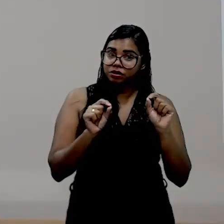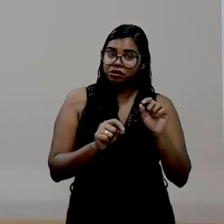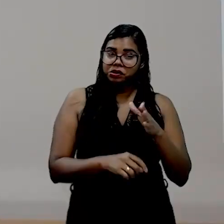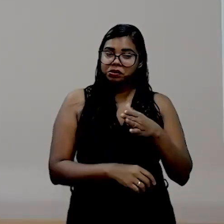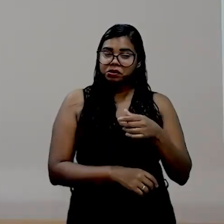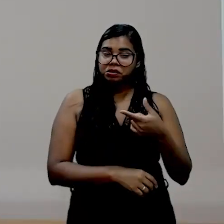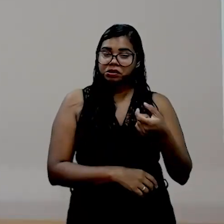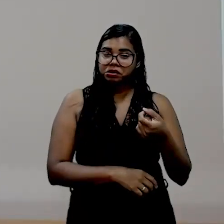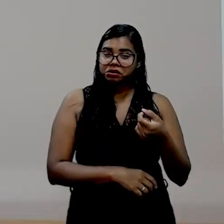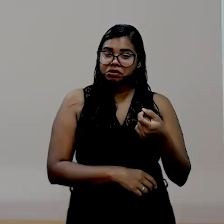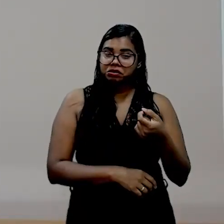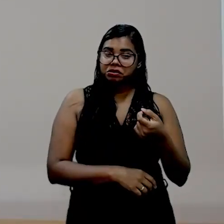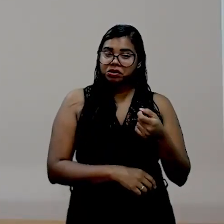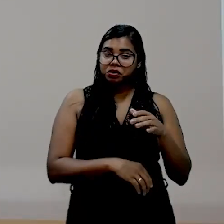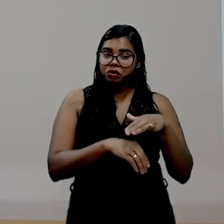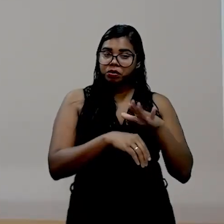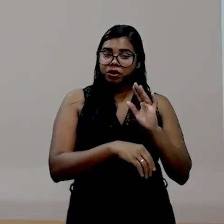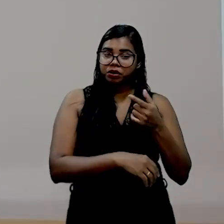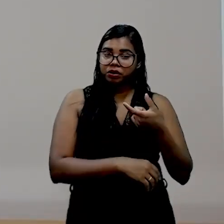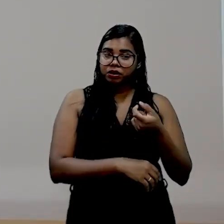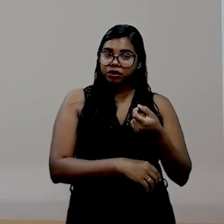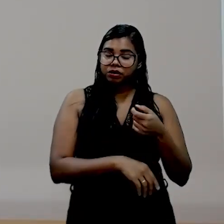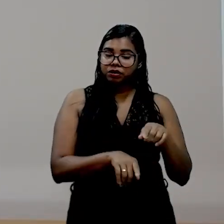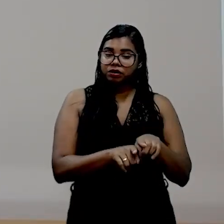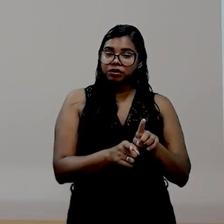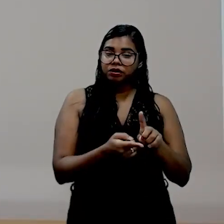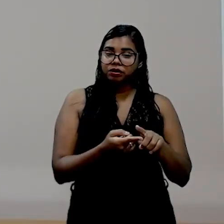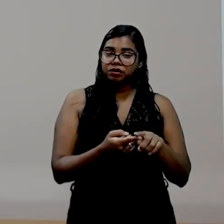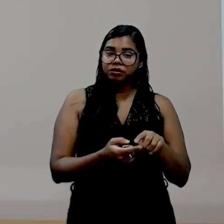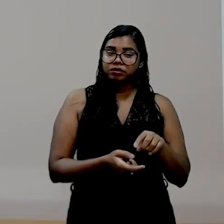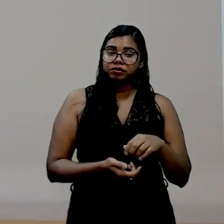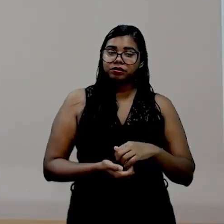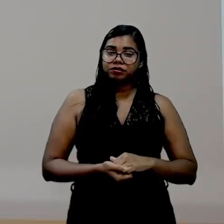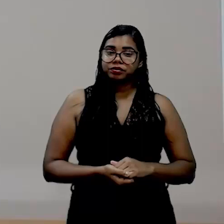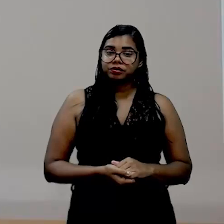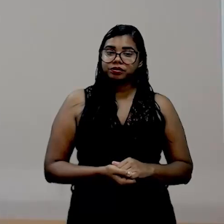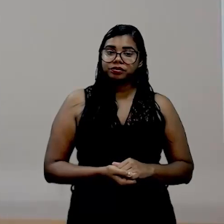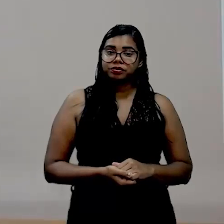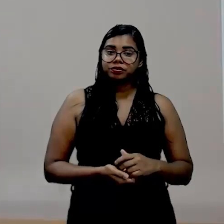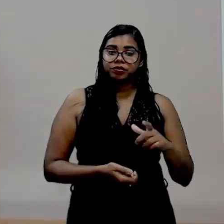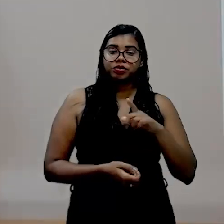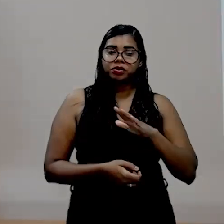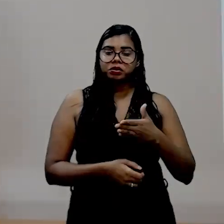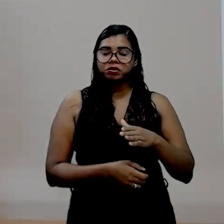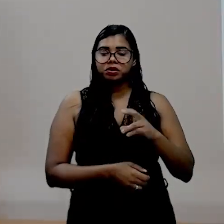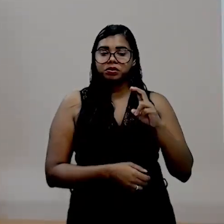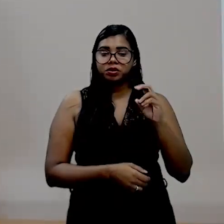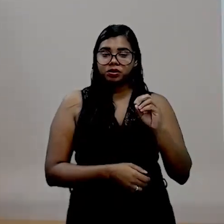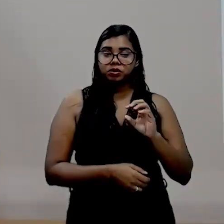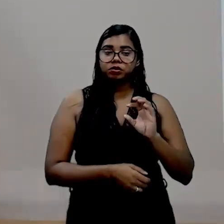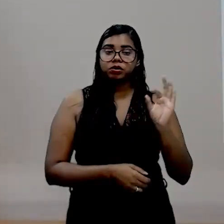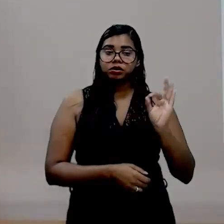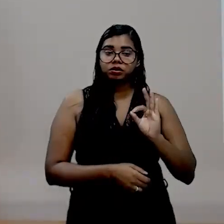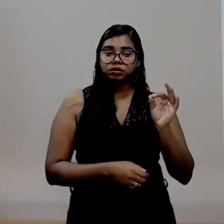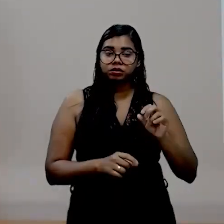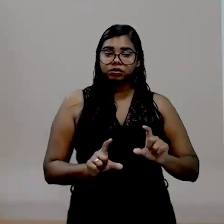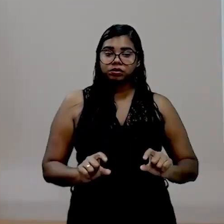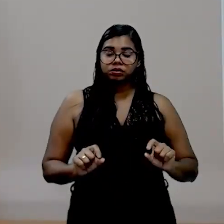ó, maior que 20, tá? Você tem uma chance de 50% de ter câncer. Não é